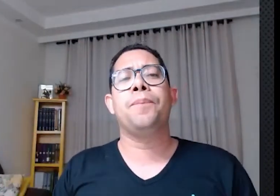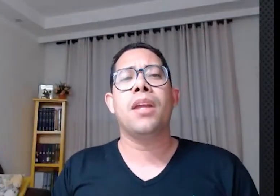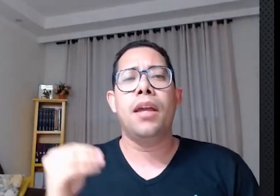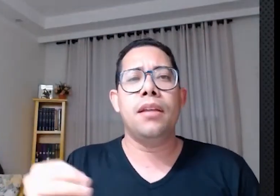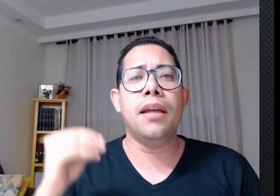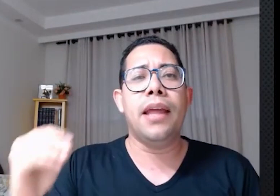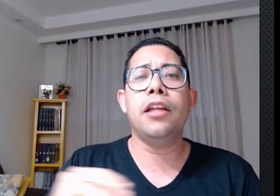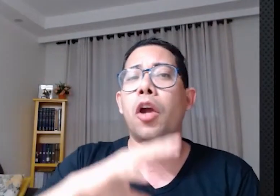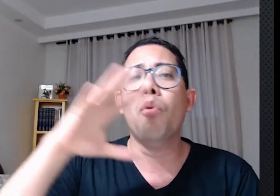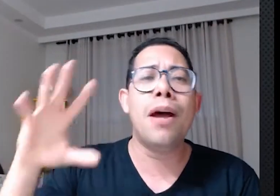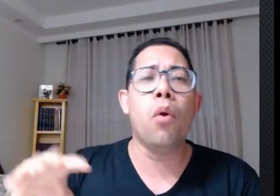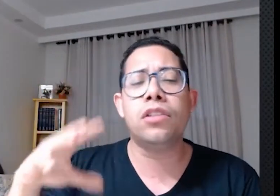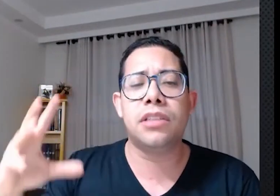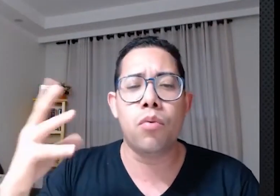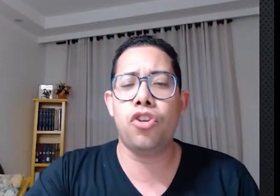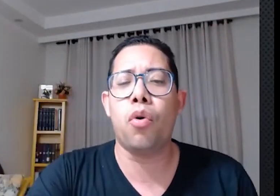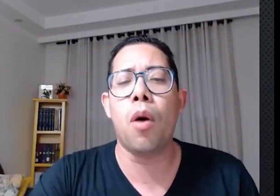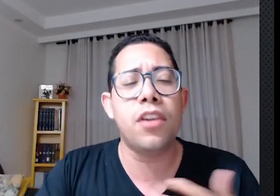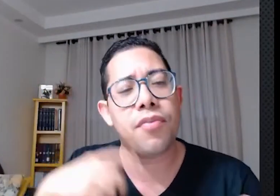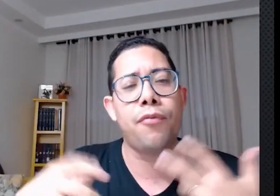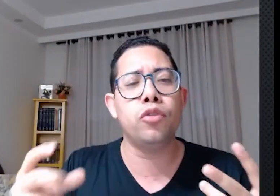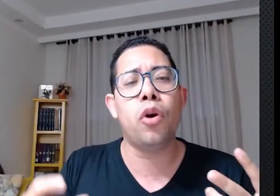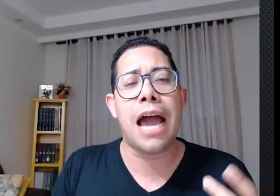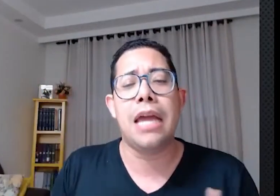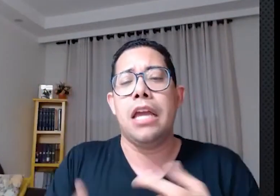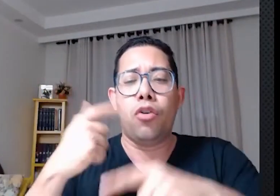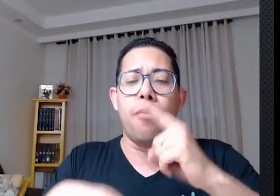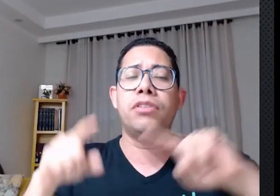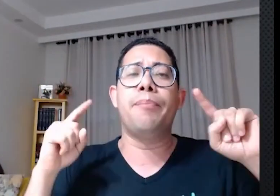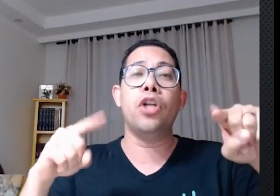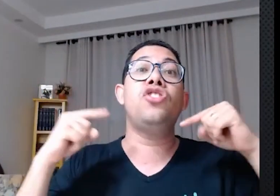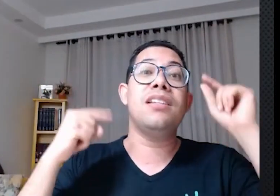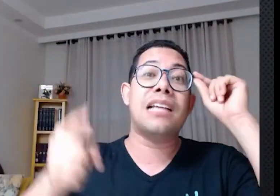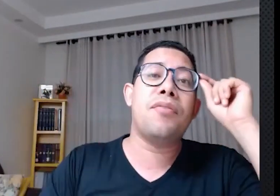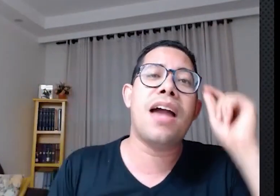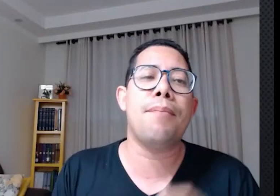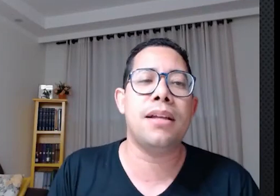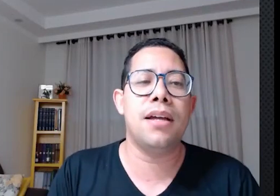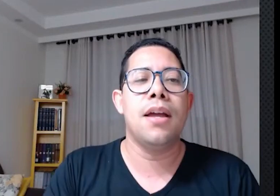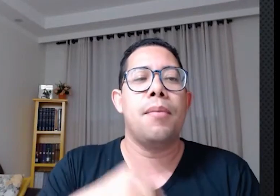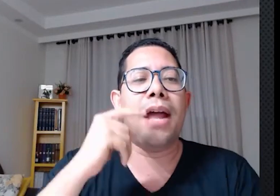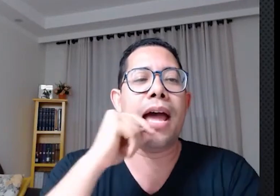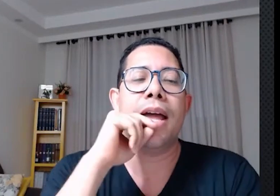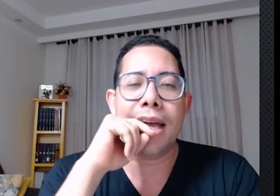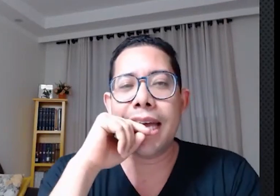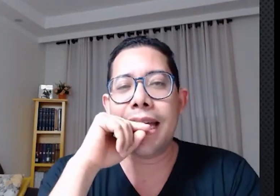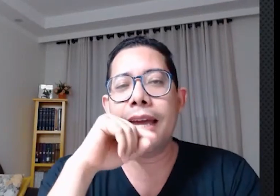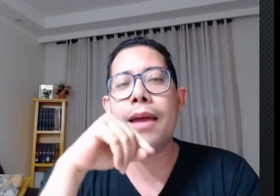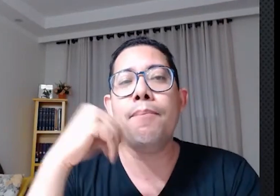consegue entender e ter uma noção de como que vai funcionar e como você pode utilizar essa ferramenta